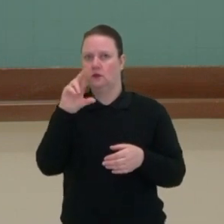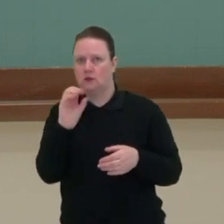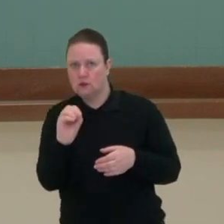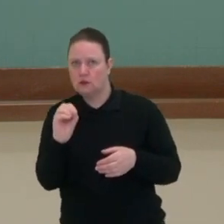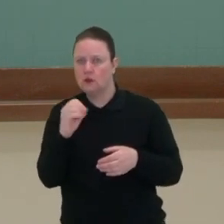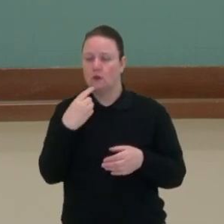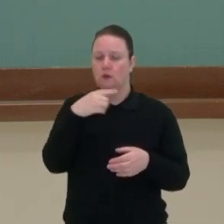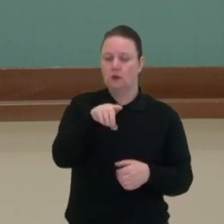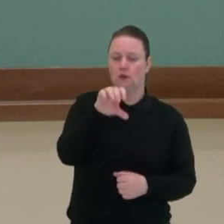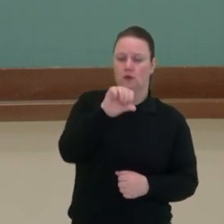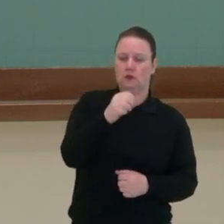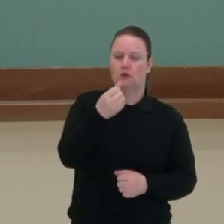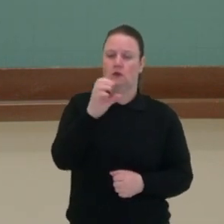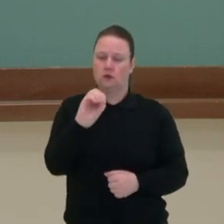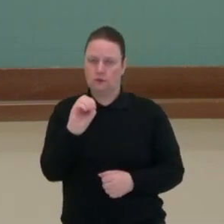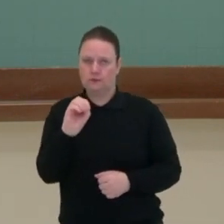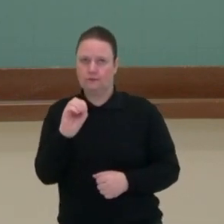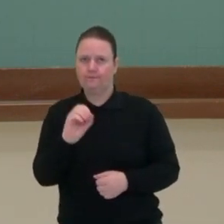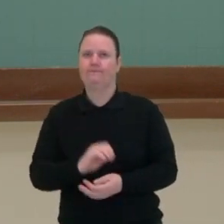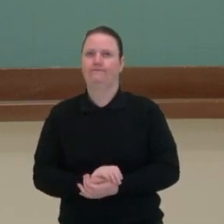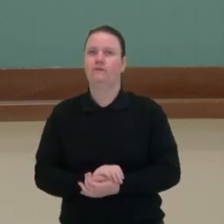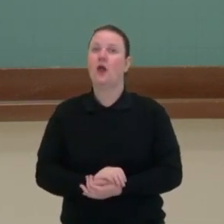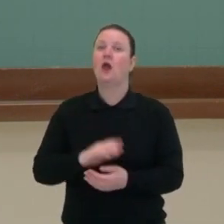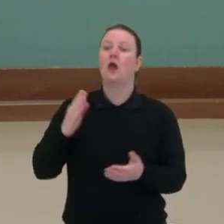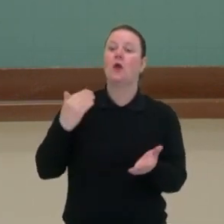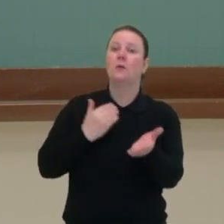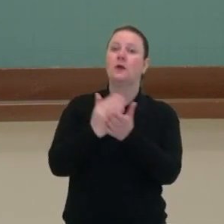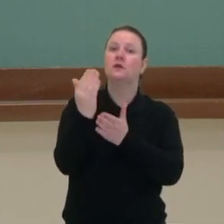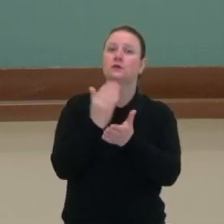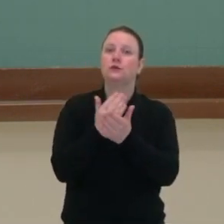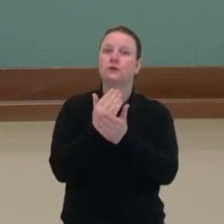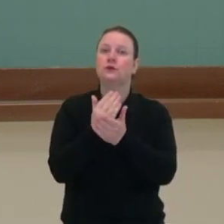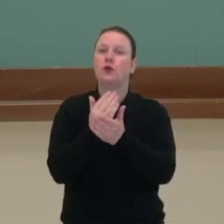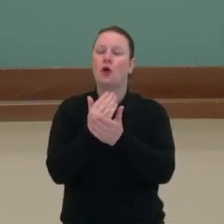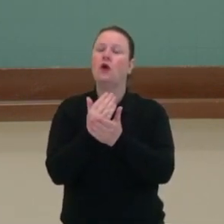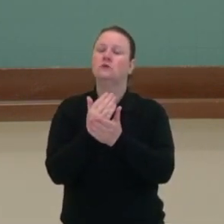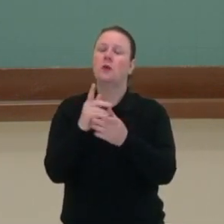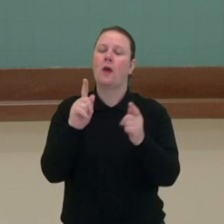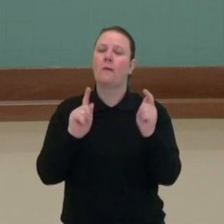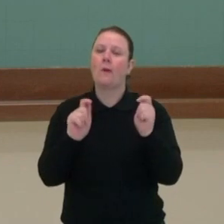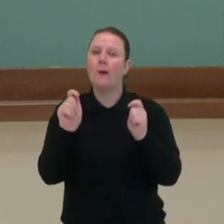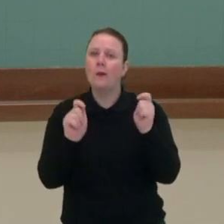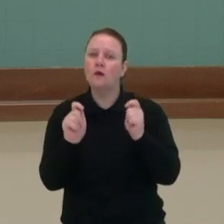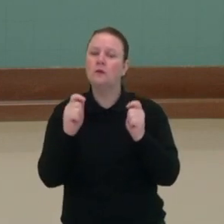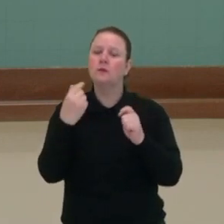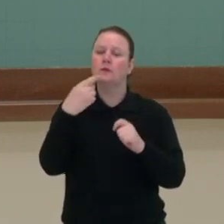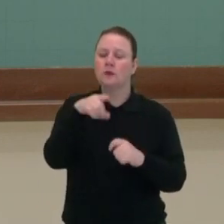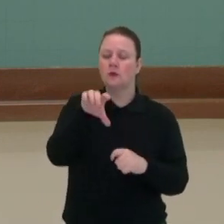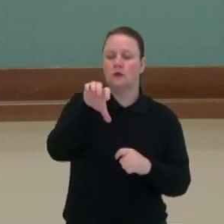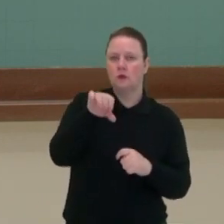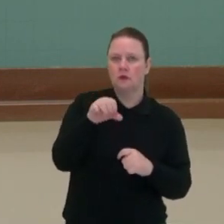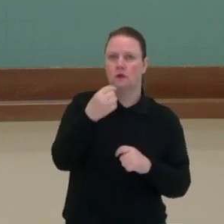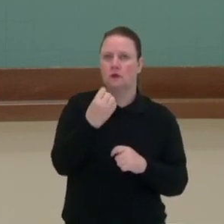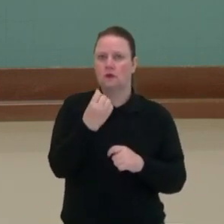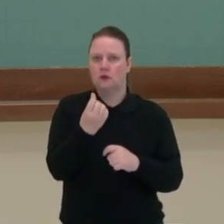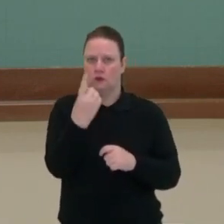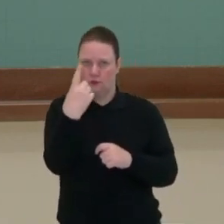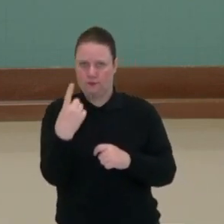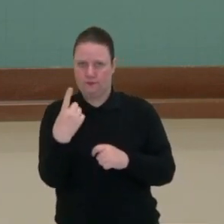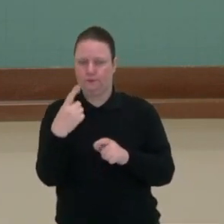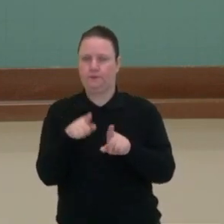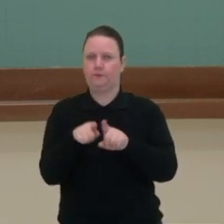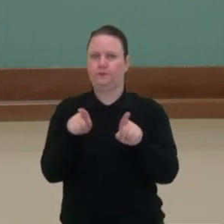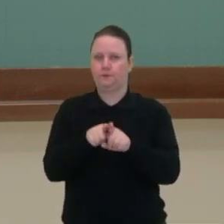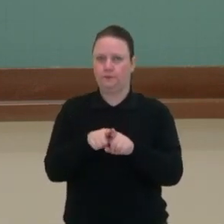tomar posse em 31 de janeiro de 61. Então lembra isso? E o João Goulart foi eleito seu vice-presidente, que depois assumiu quando o